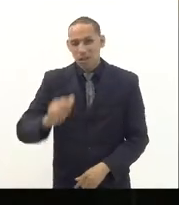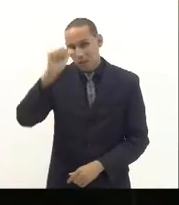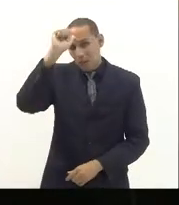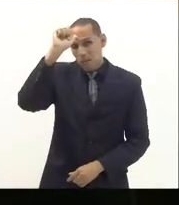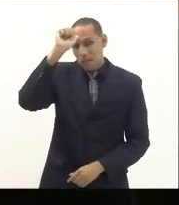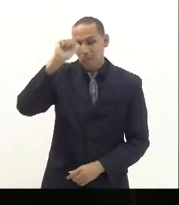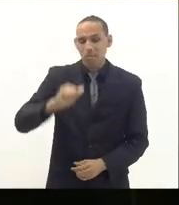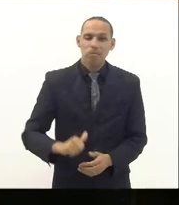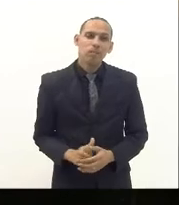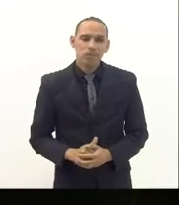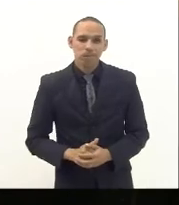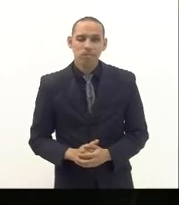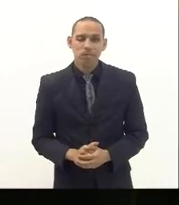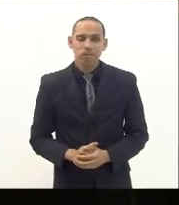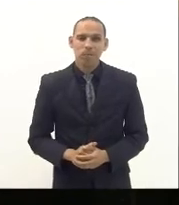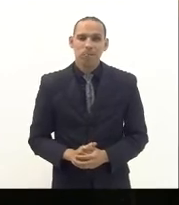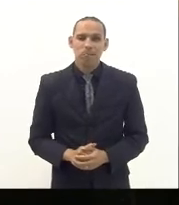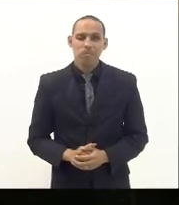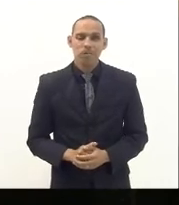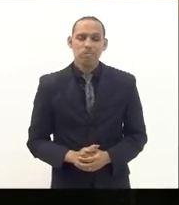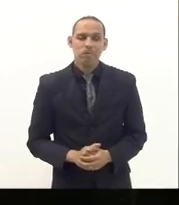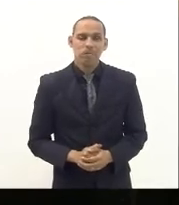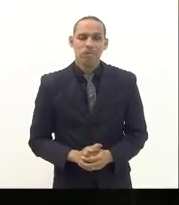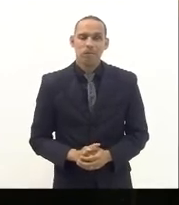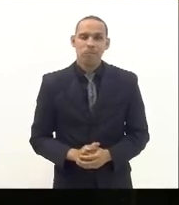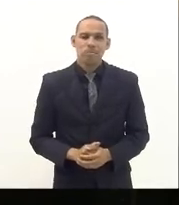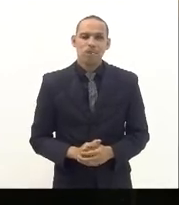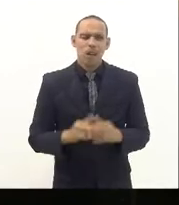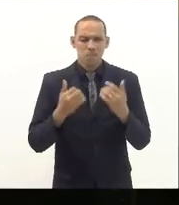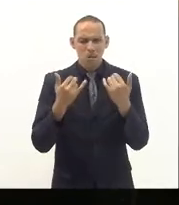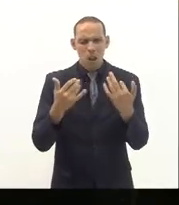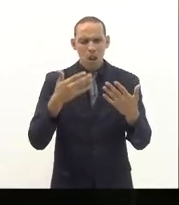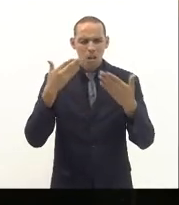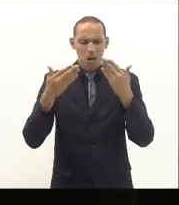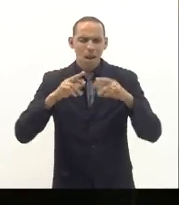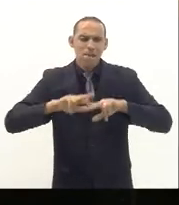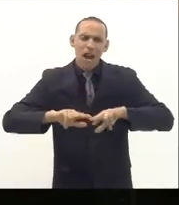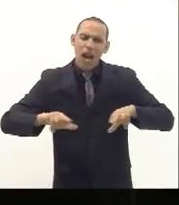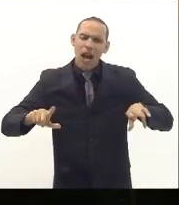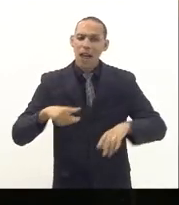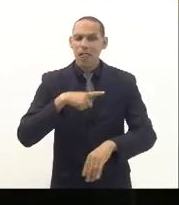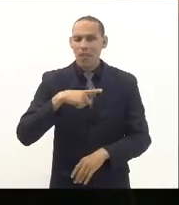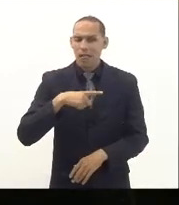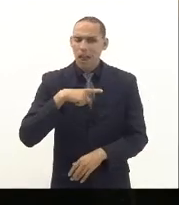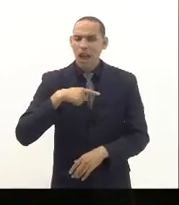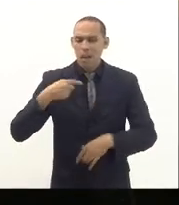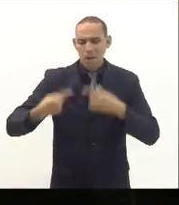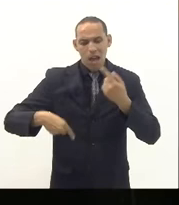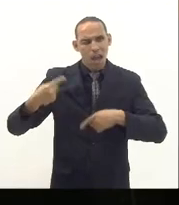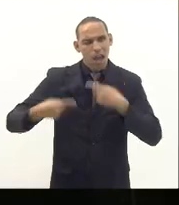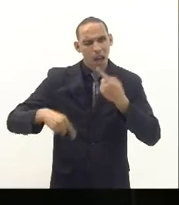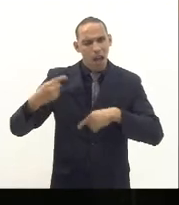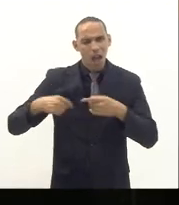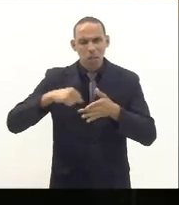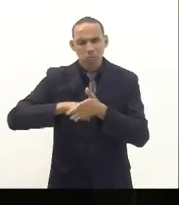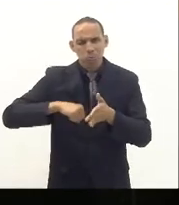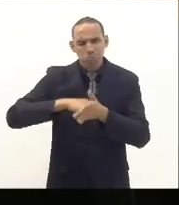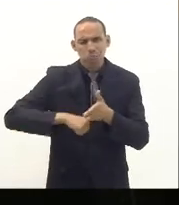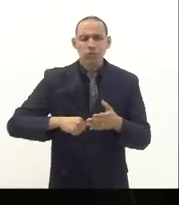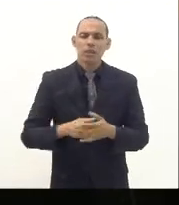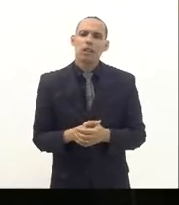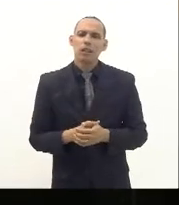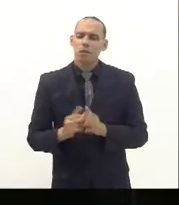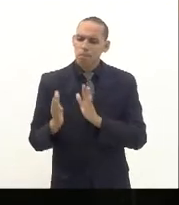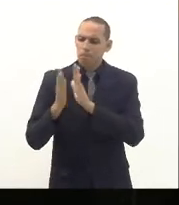Castro aonde tivemos diversas audiências públicas debates e embates